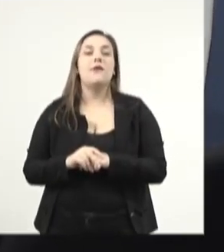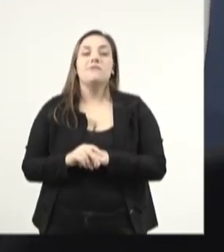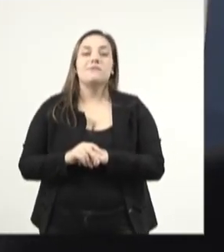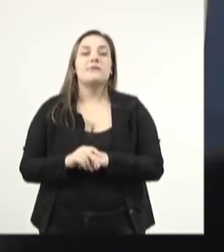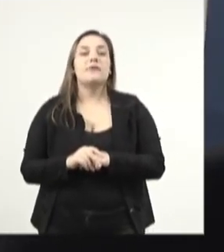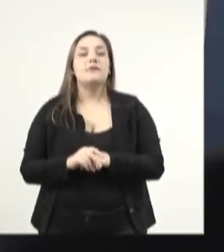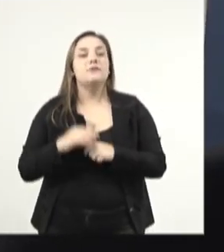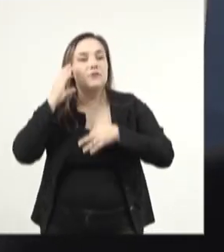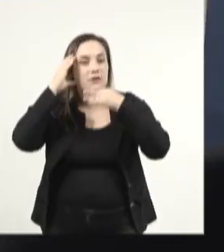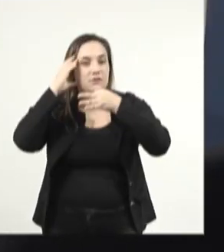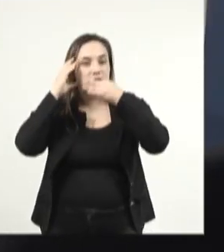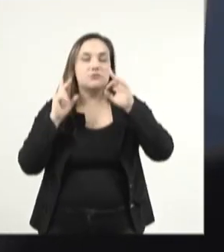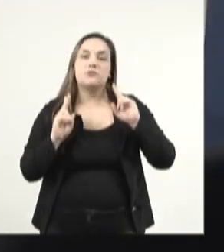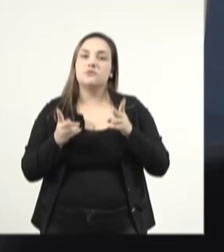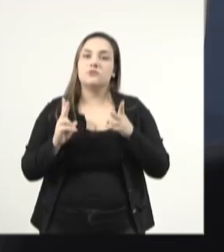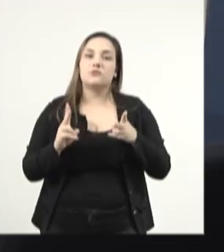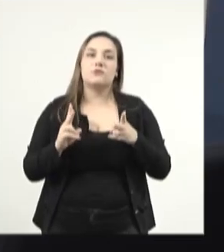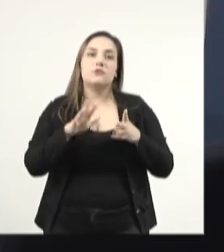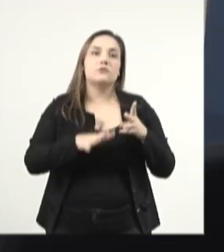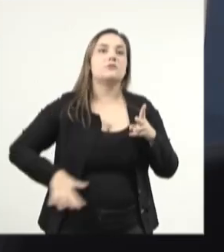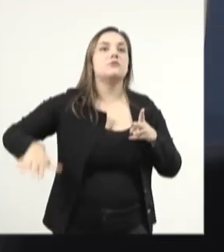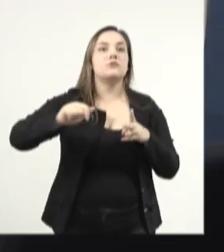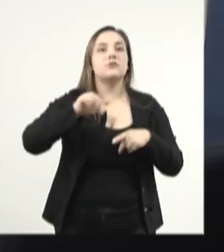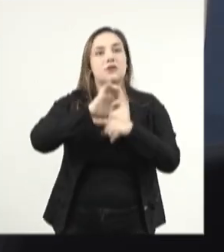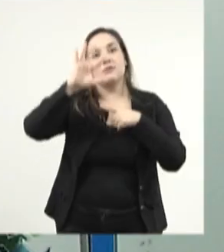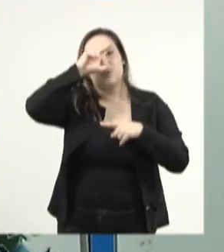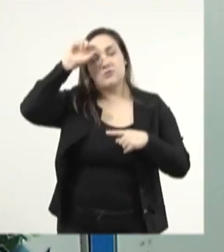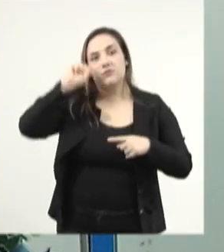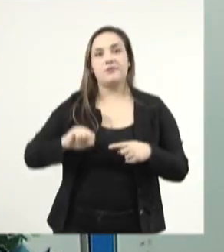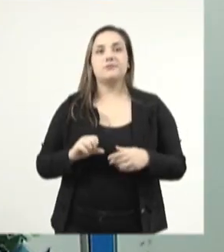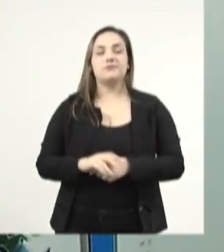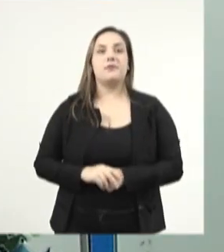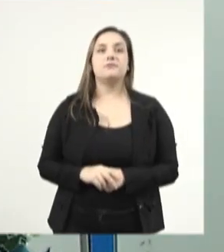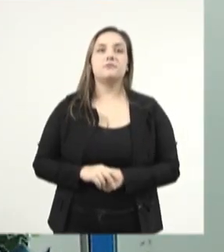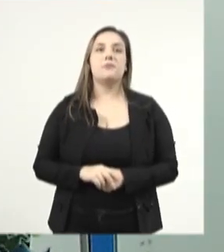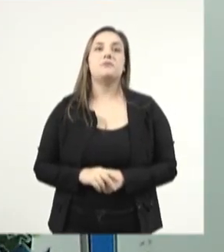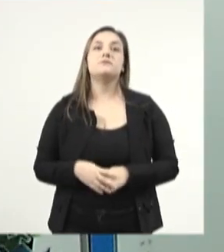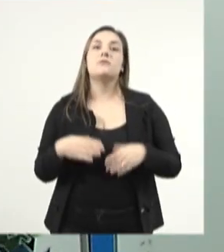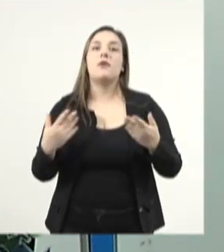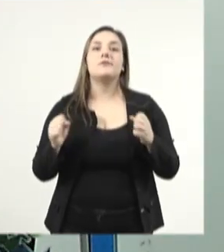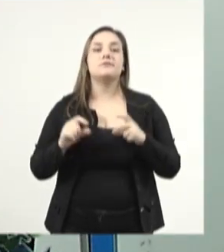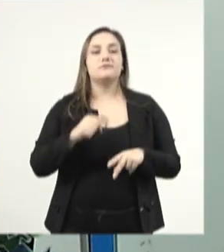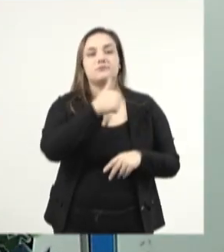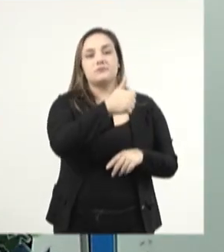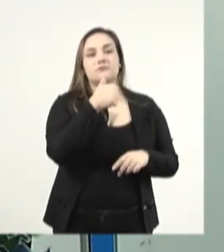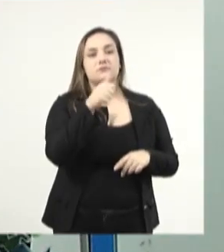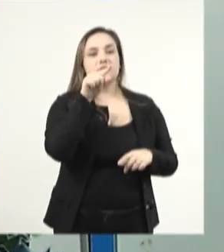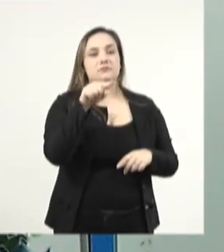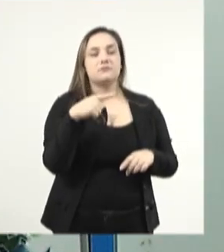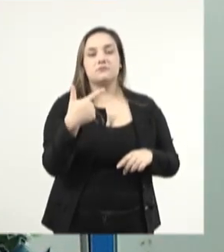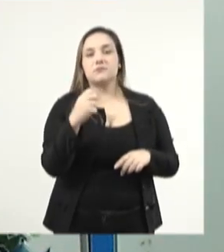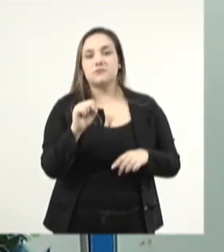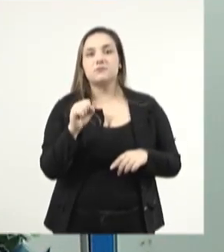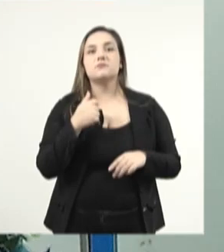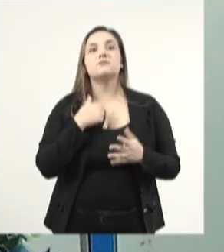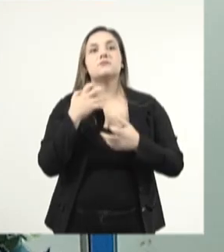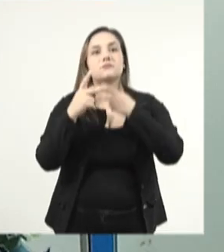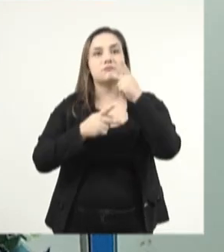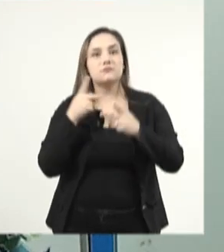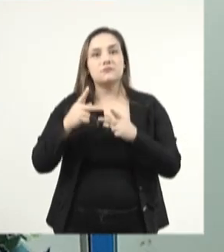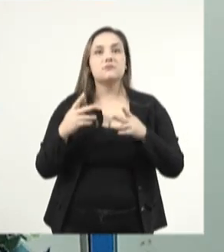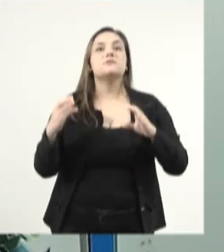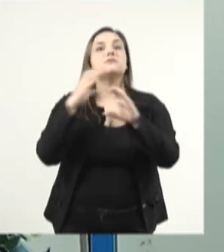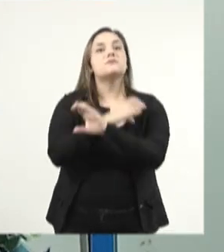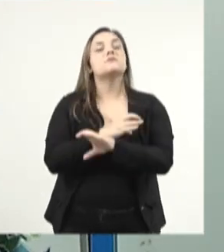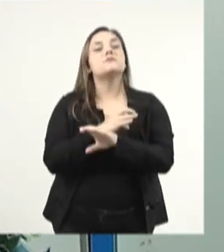essas nossas rádios comunitárias em todo o nosso estado de Mato Grosso do Sul. 11 horas e 28 minutos, lembrando que a cobertura